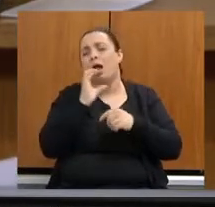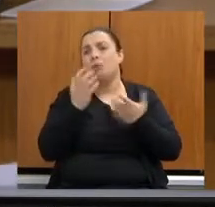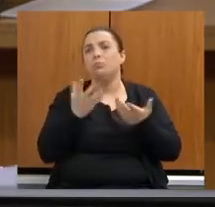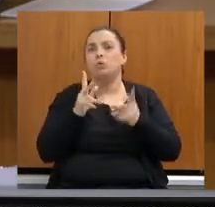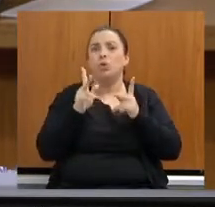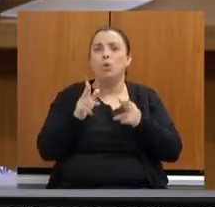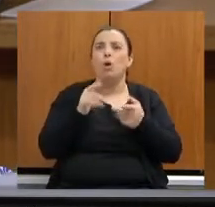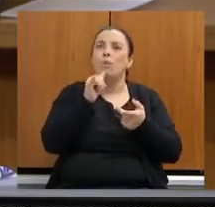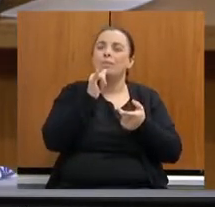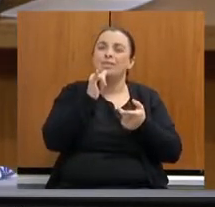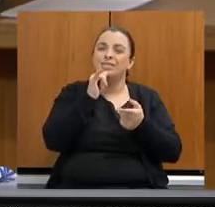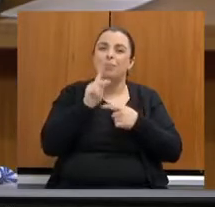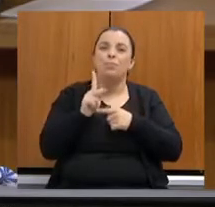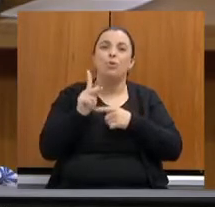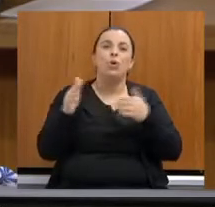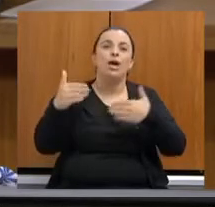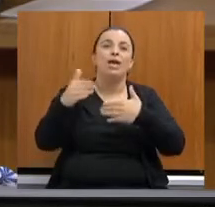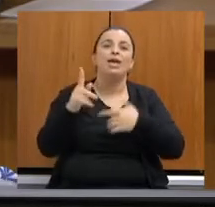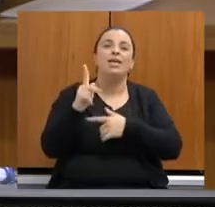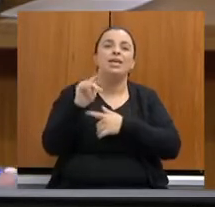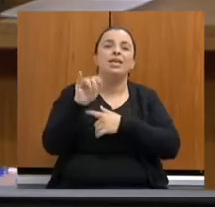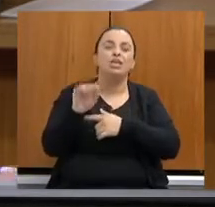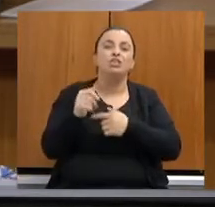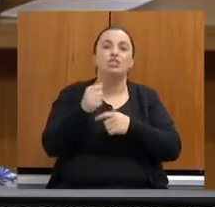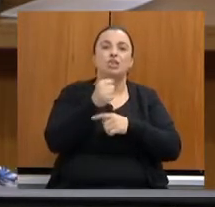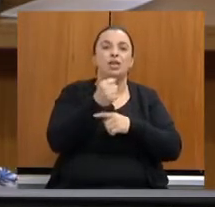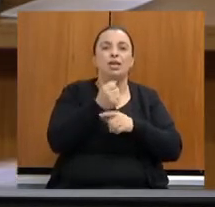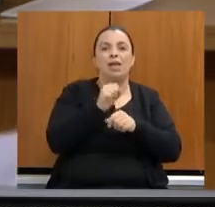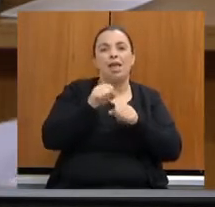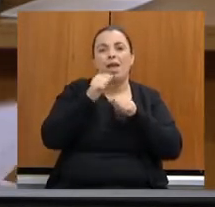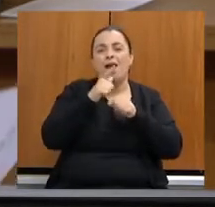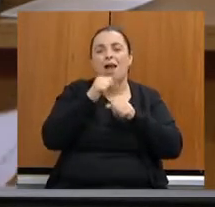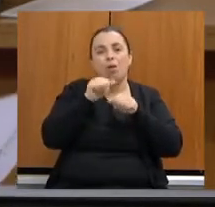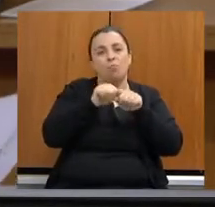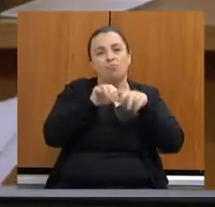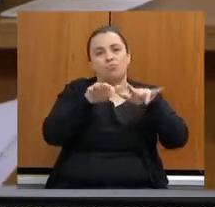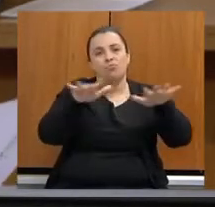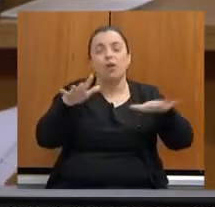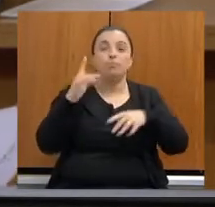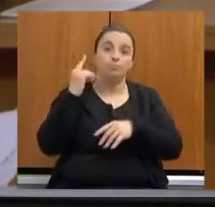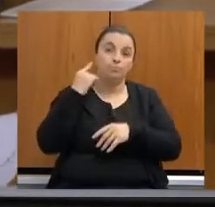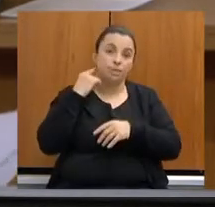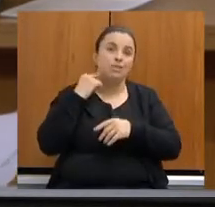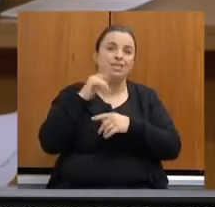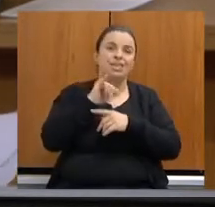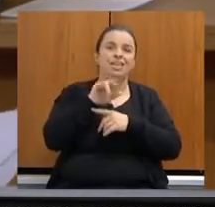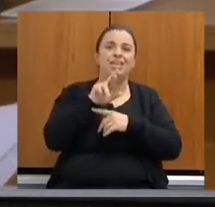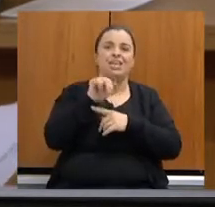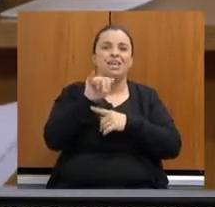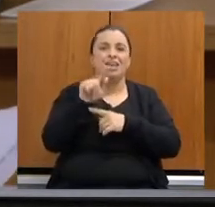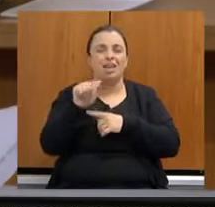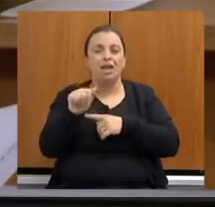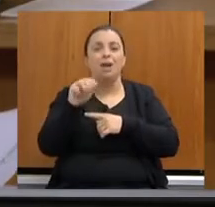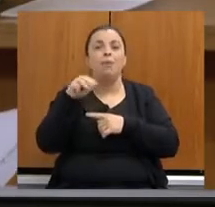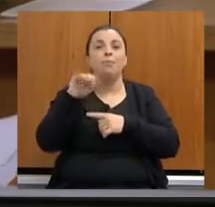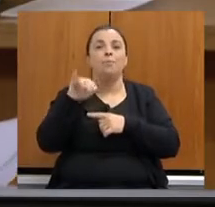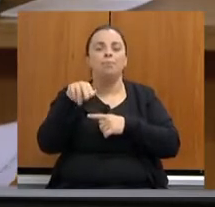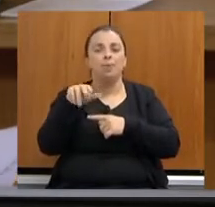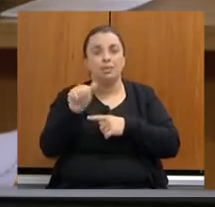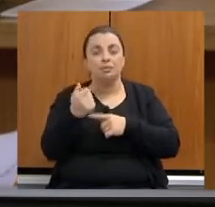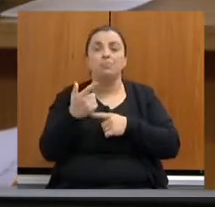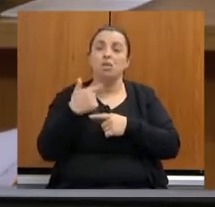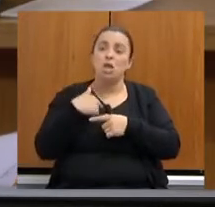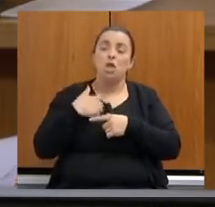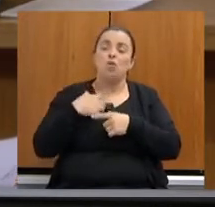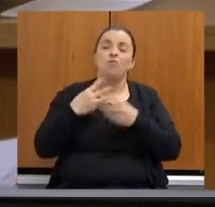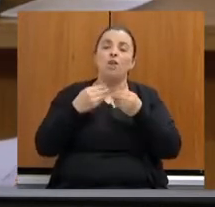kits de 2 giga Minas esses pequenos bombeamento com energia falta voltar que agradeço muito sugestão e vou levar isso para